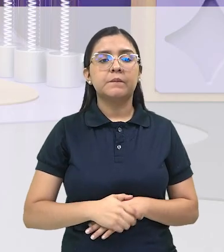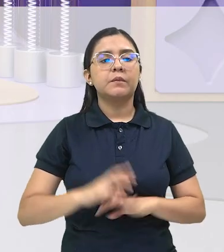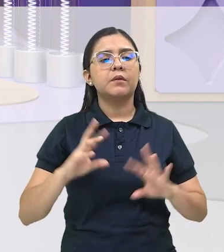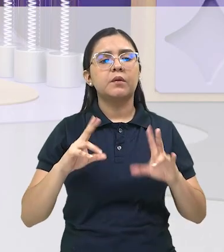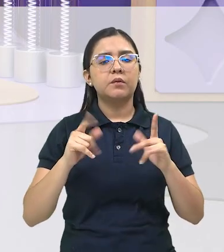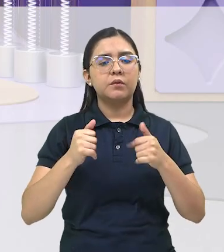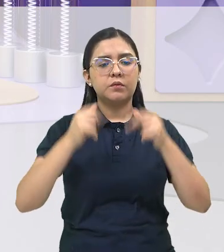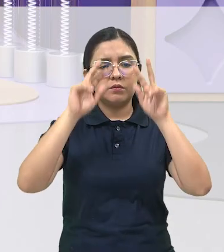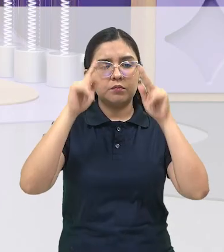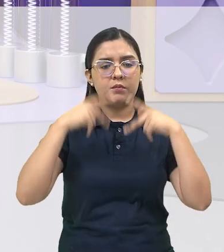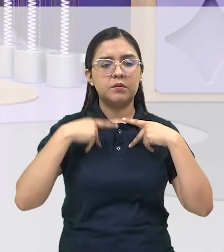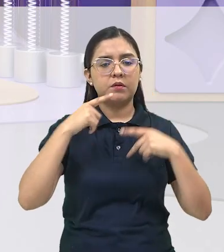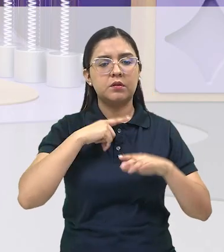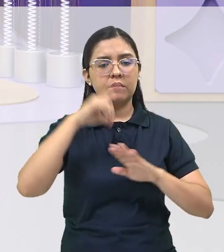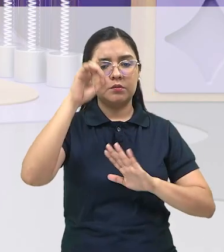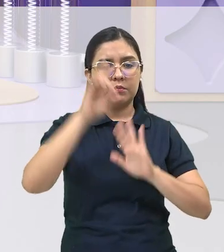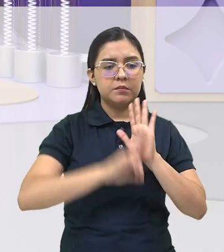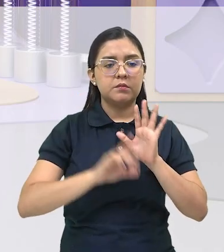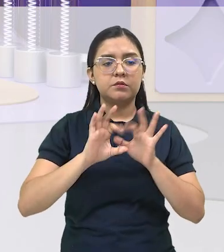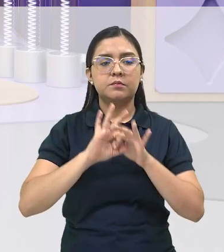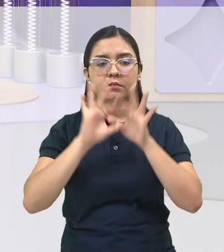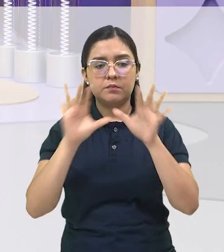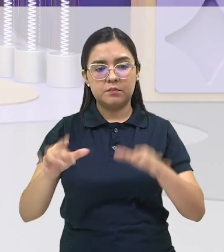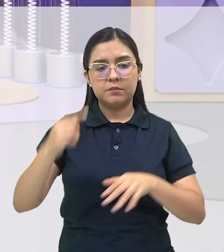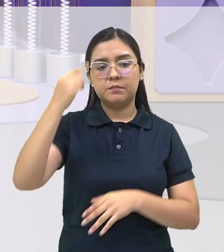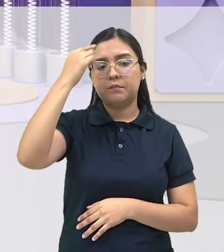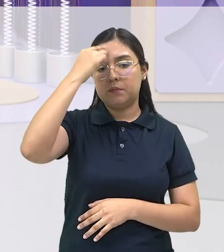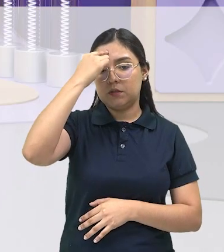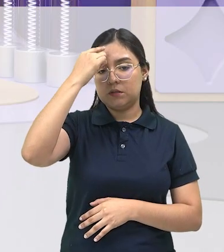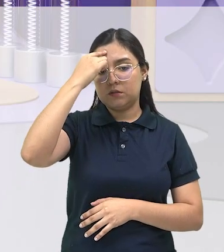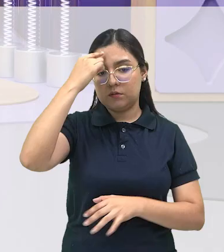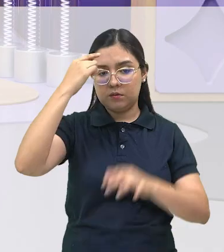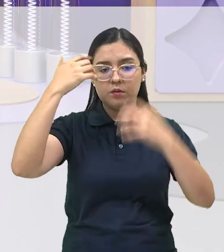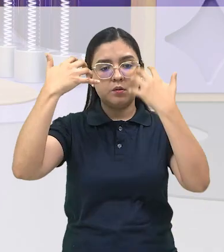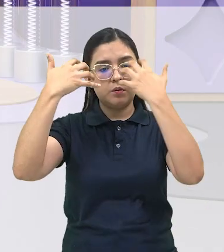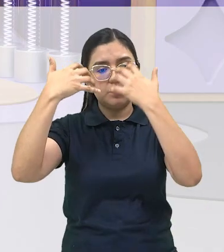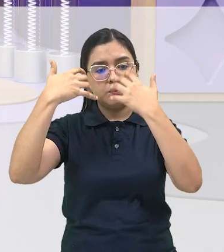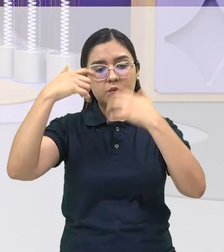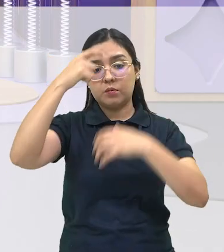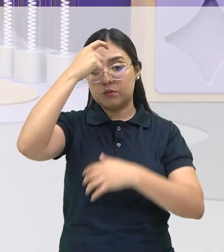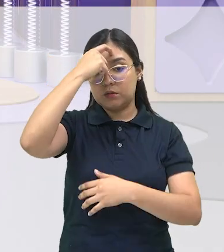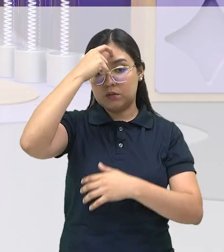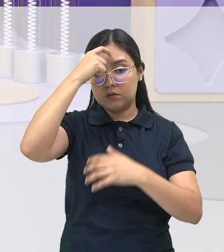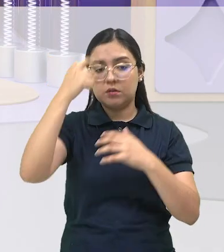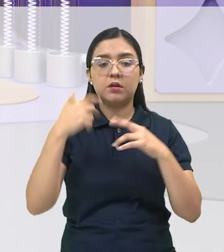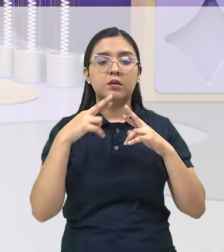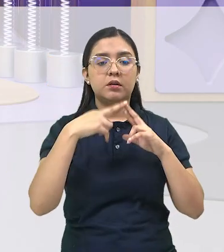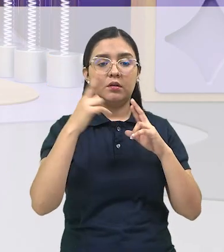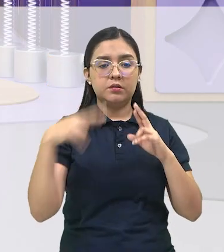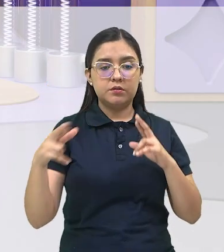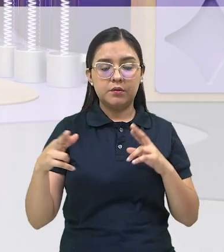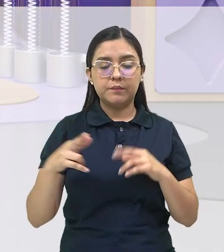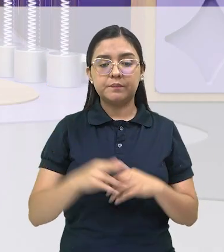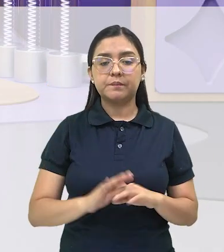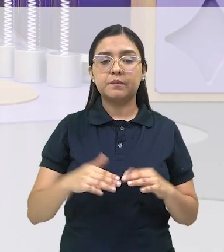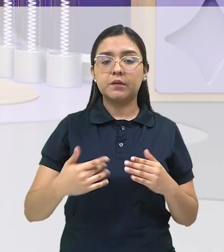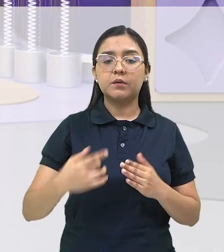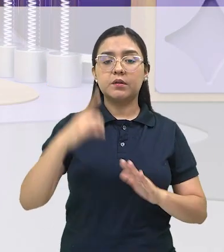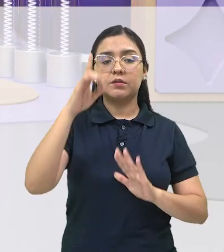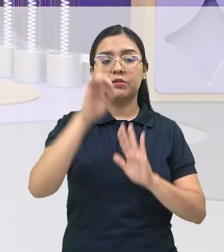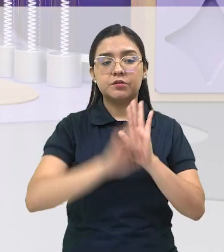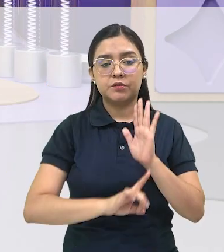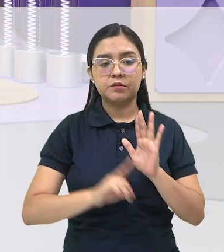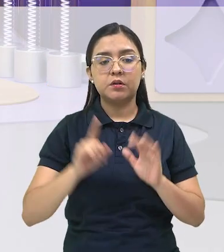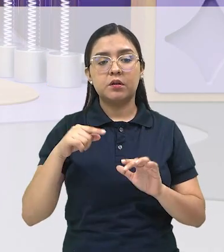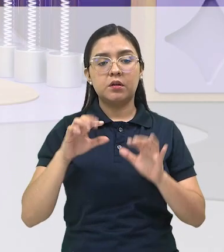ser humano tem direito à liberdade de pensamento, consciência e religião. Esse direito